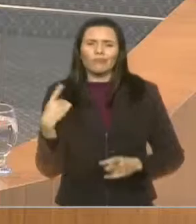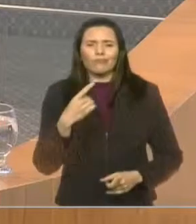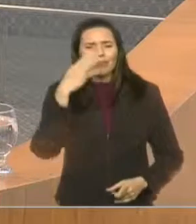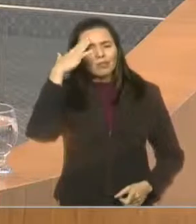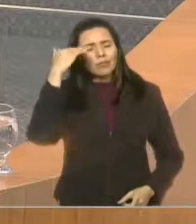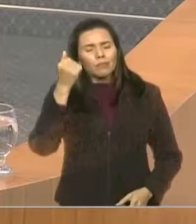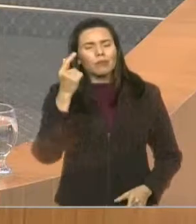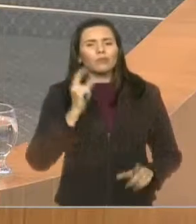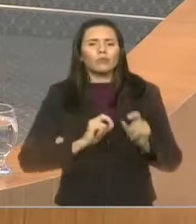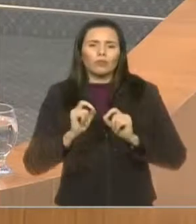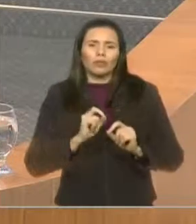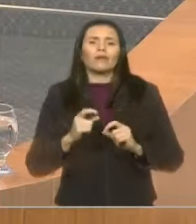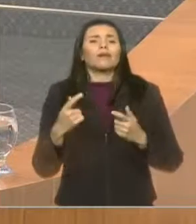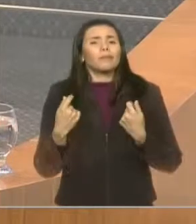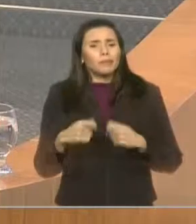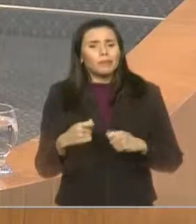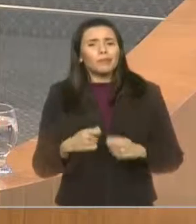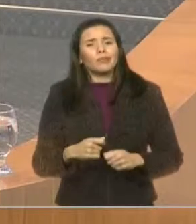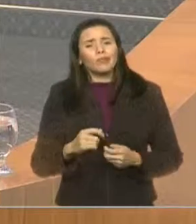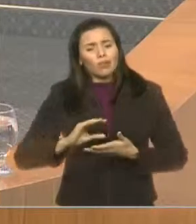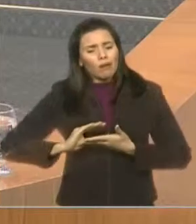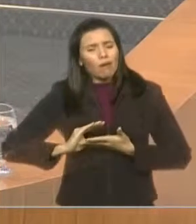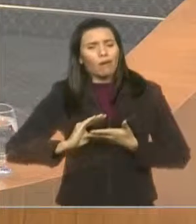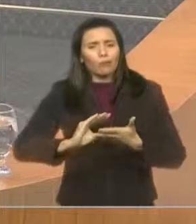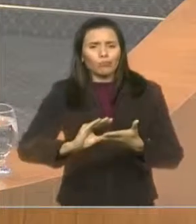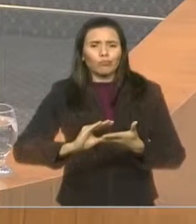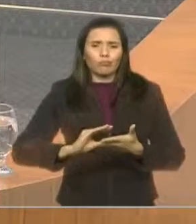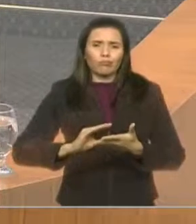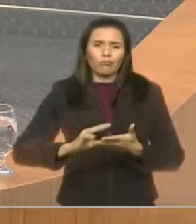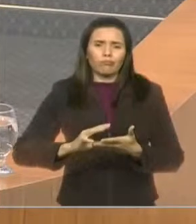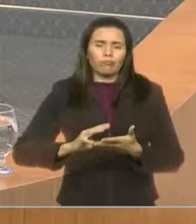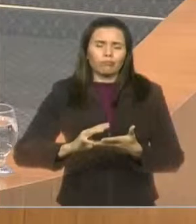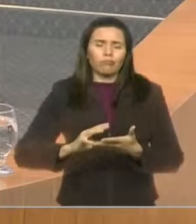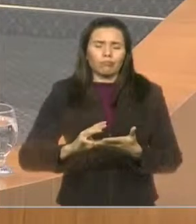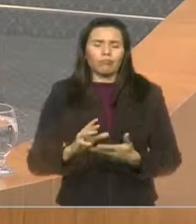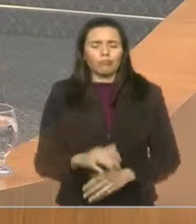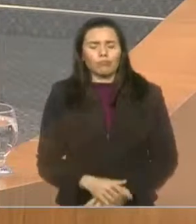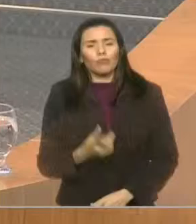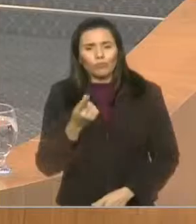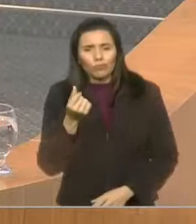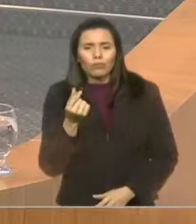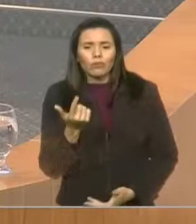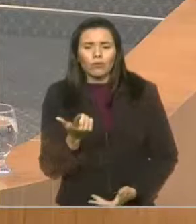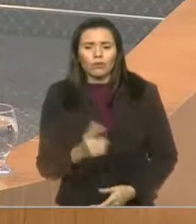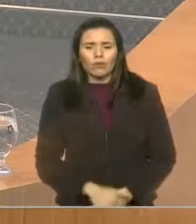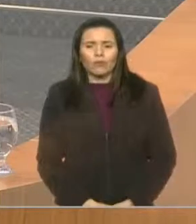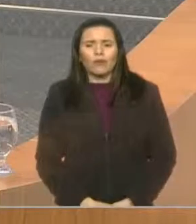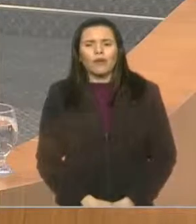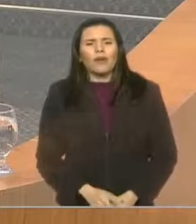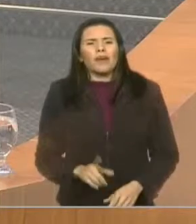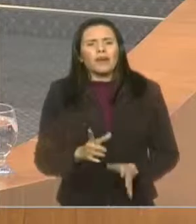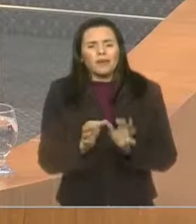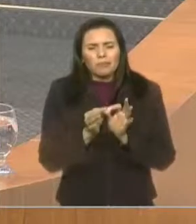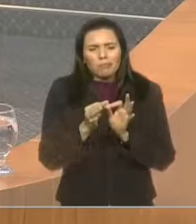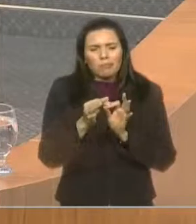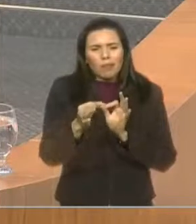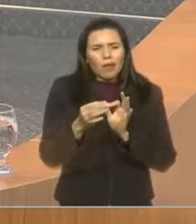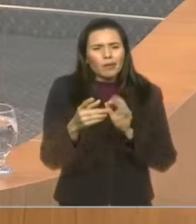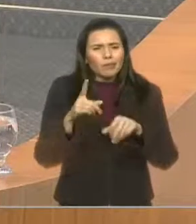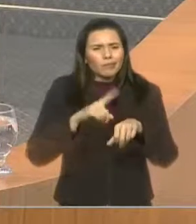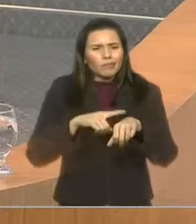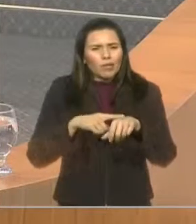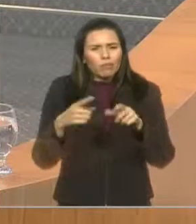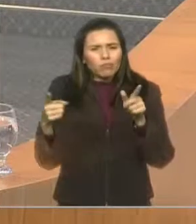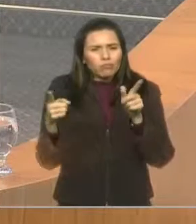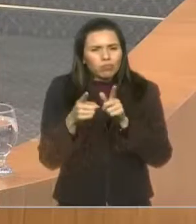se fazer investimentos. E no curto prazo, num cenário de crise, não é um caminho fácil. Mas isso não pode nos